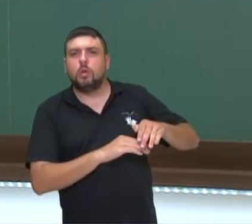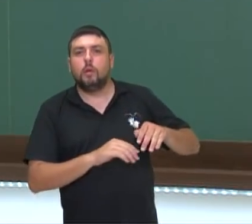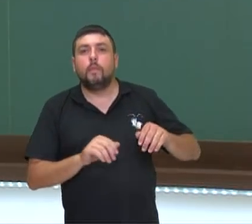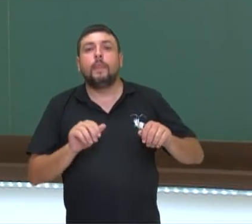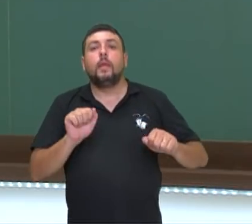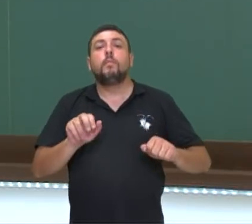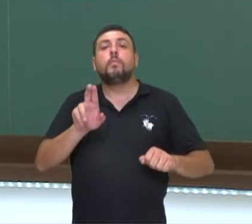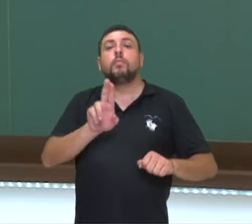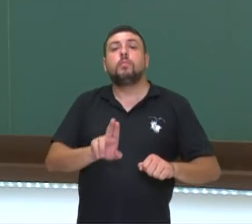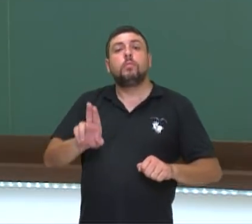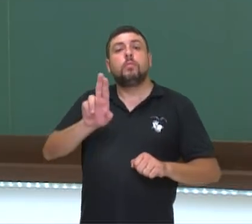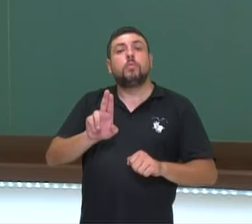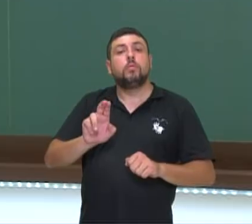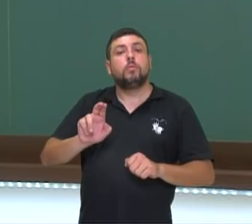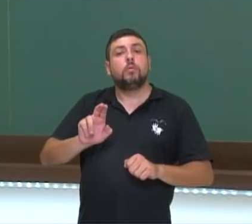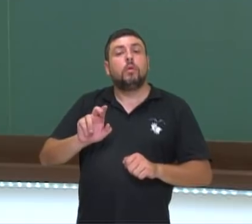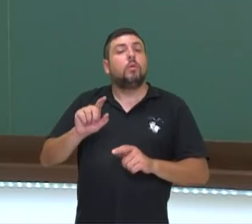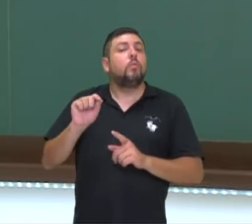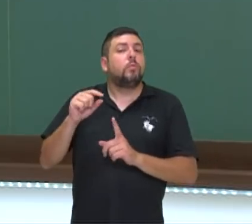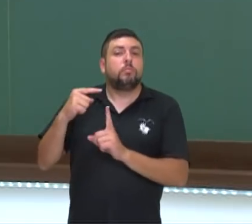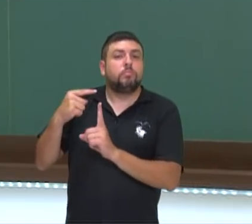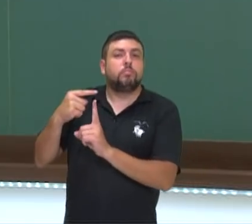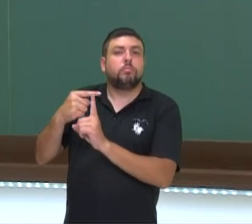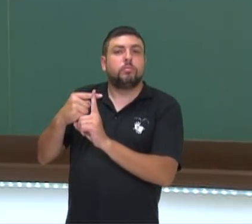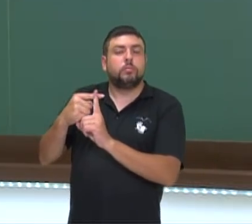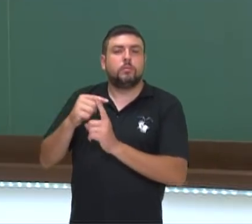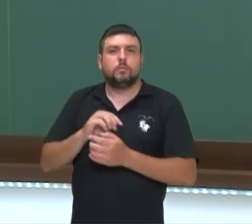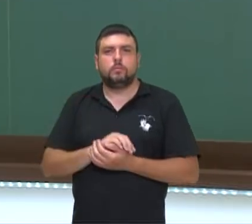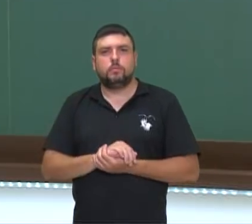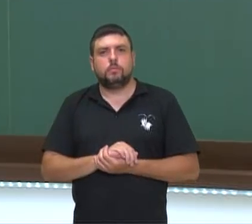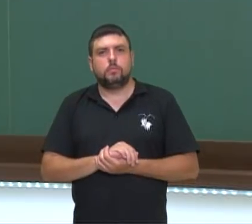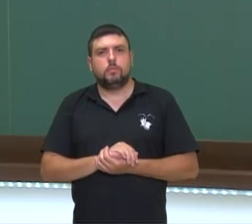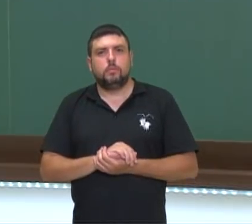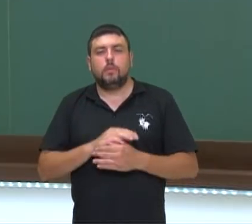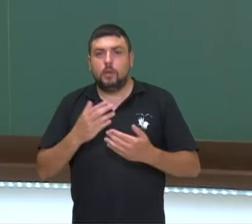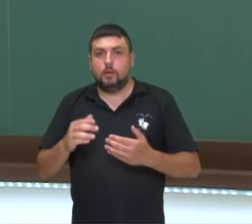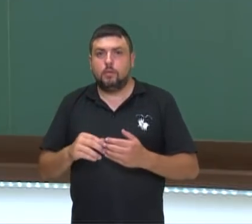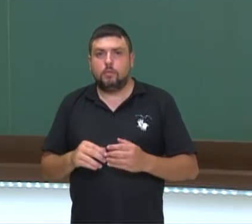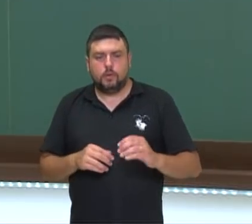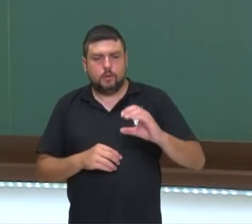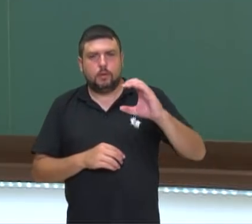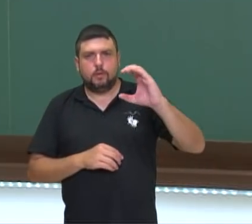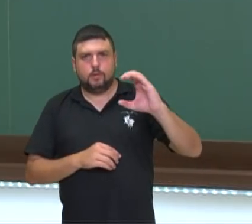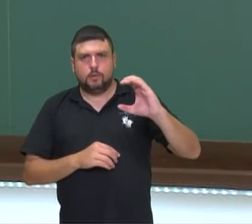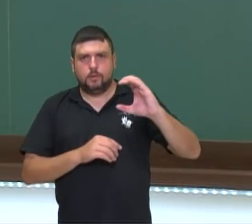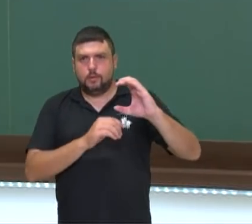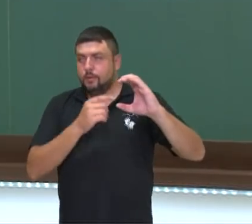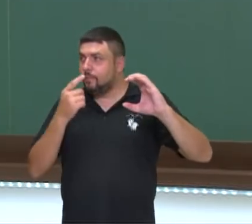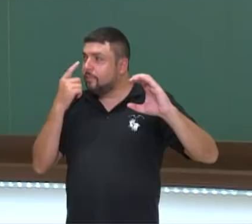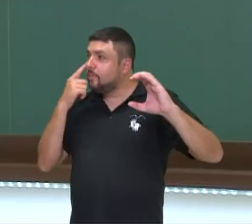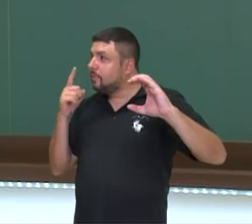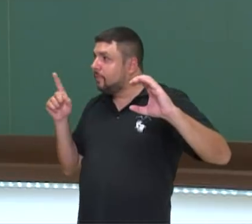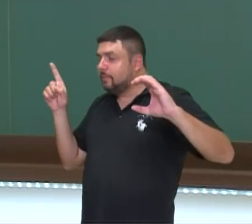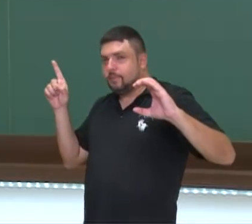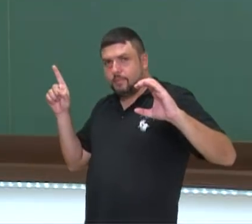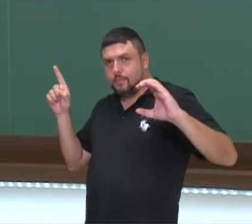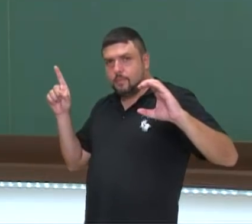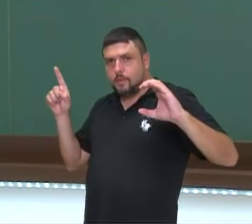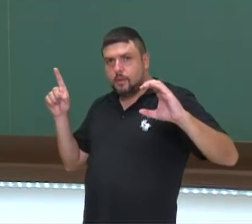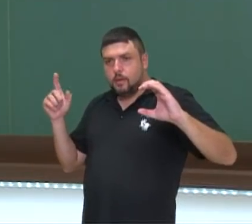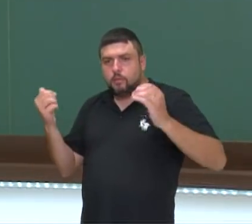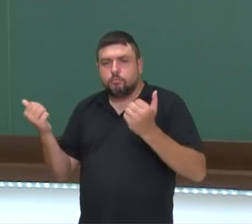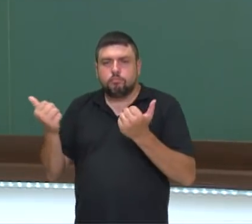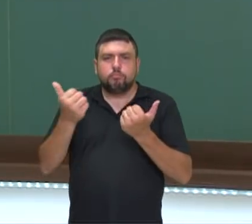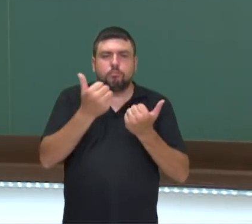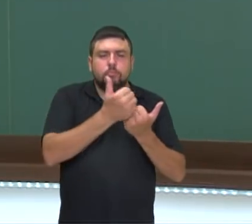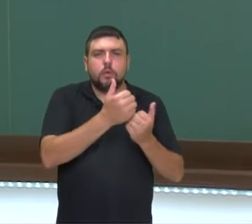utilizar o sinal positivo. Então, quer dizer que, em vez de escrever esse C, se eu escrevesse aqui mais, significa que